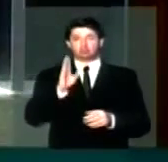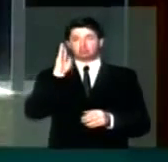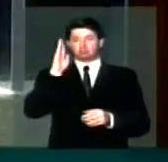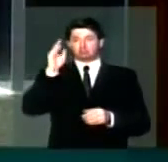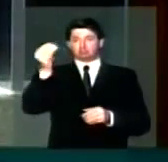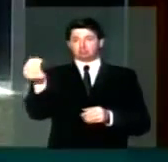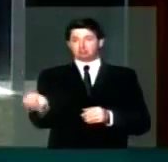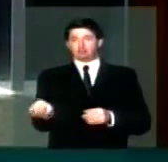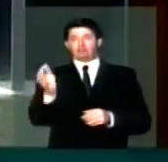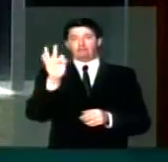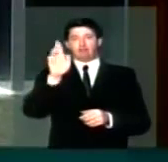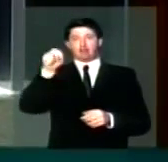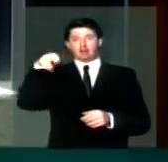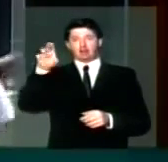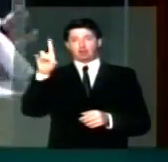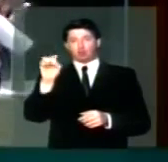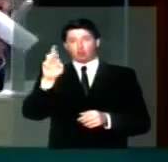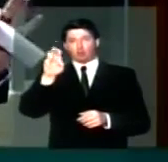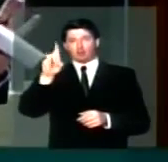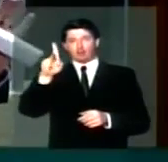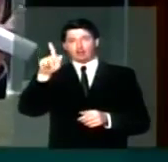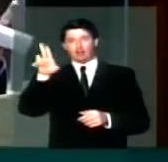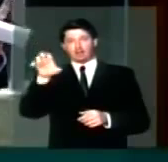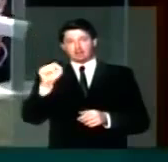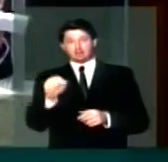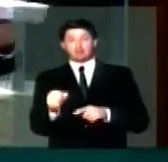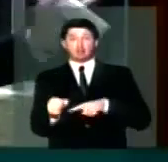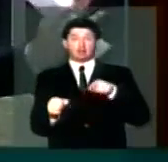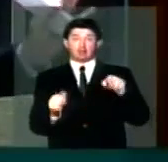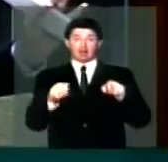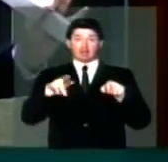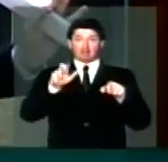somente para o Fernando Rodrigues, o que levou inclusive ao Amaury